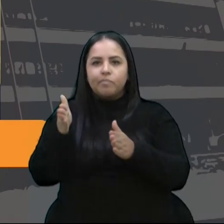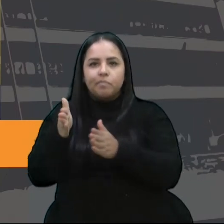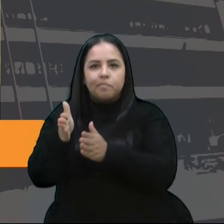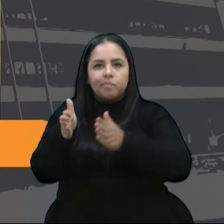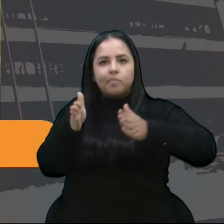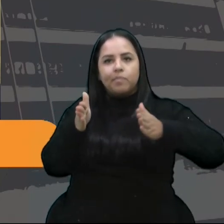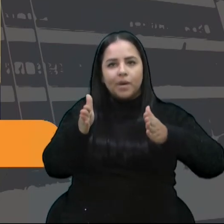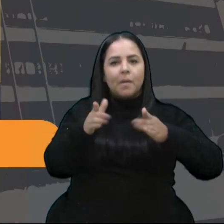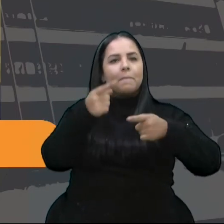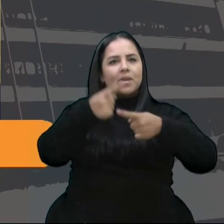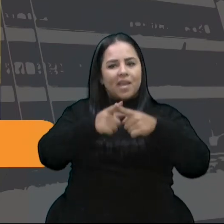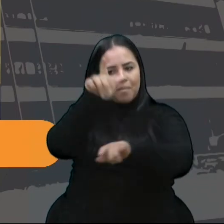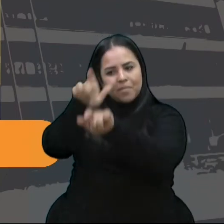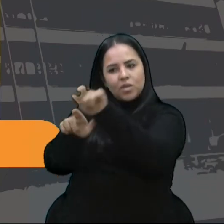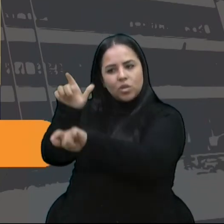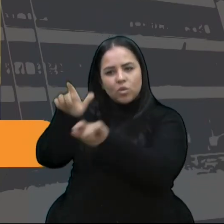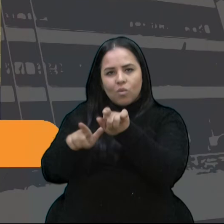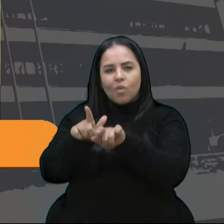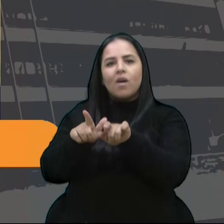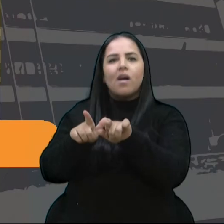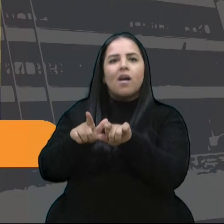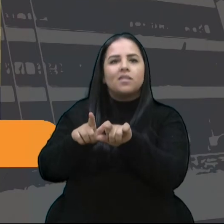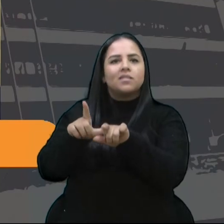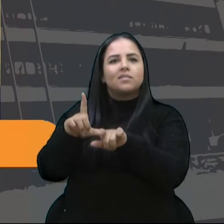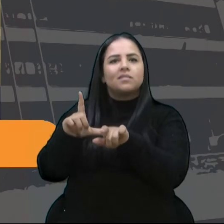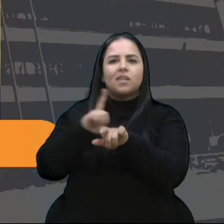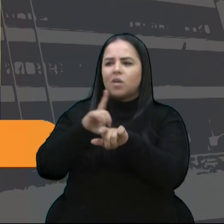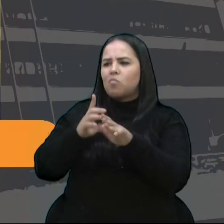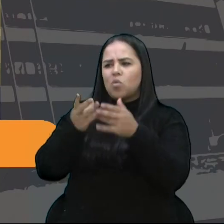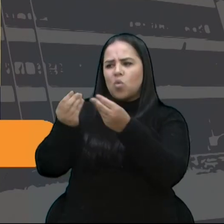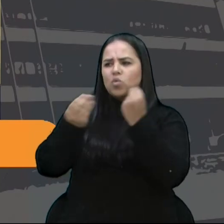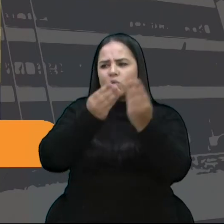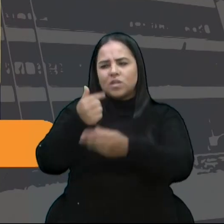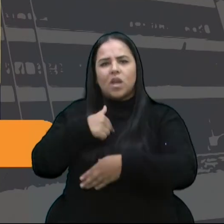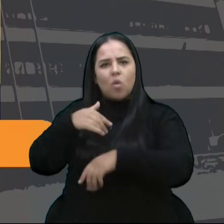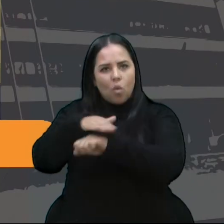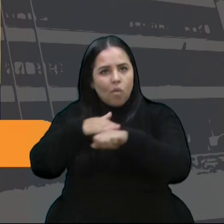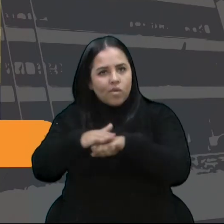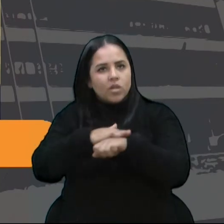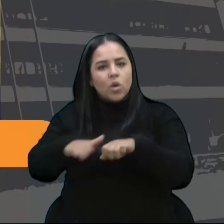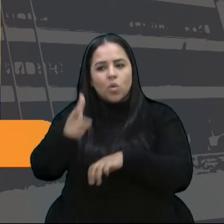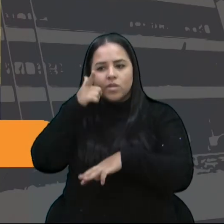vão passar, e já muitas com quem eu converso, passaram a